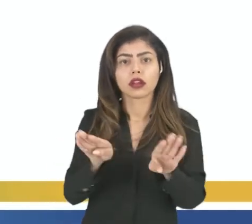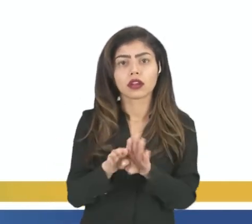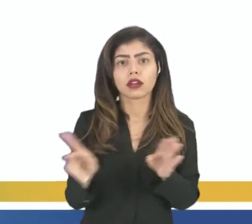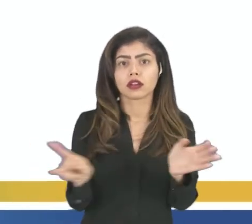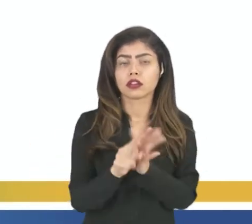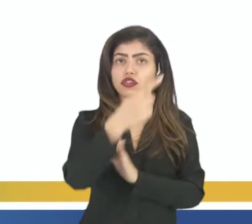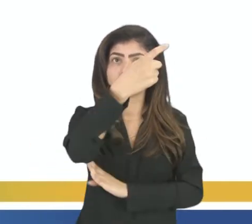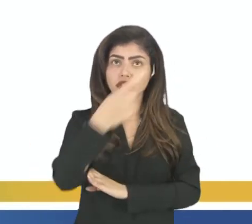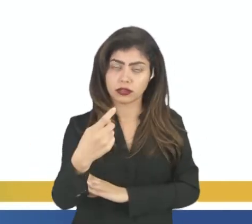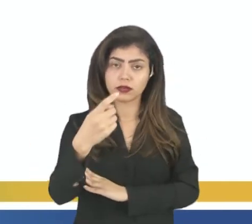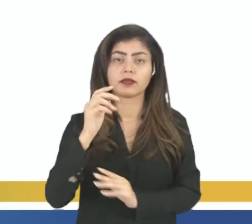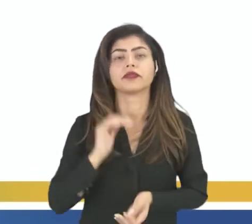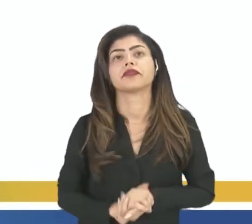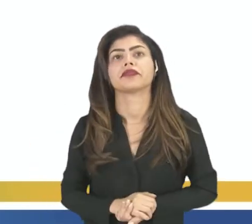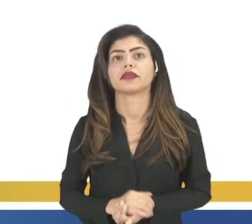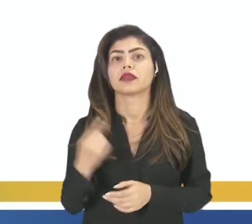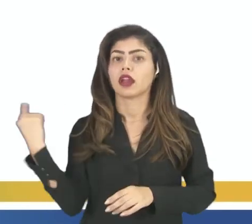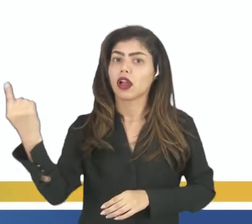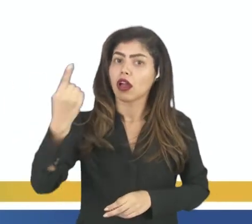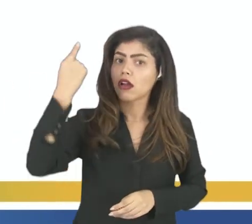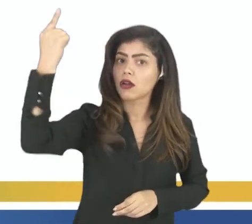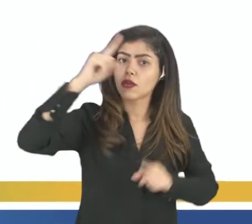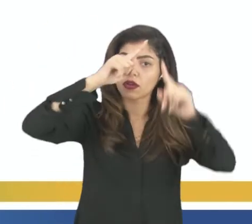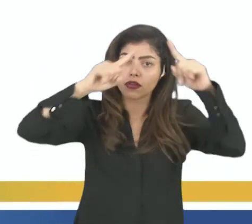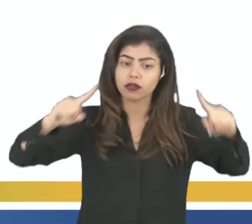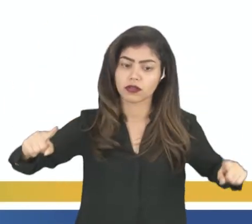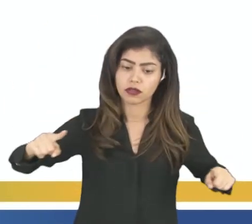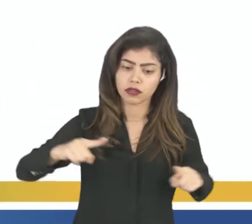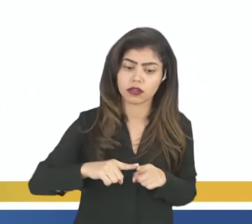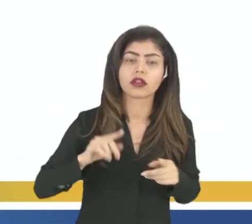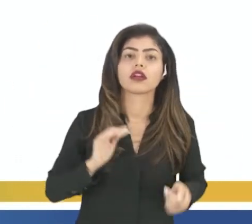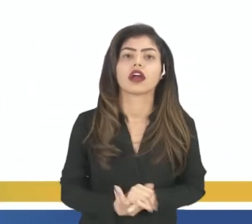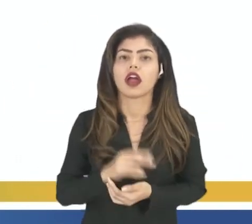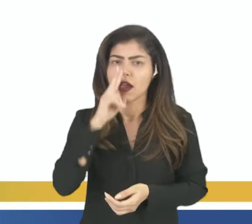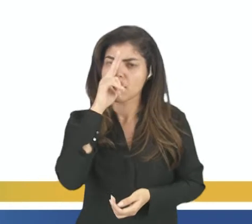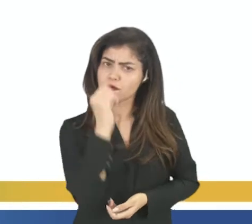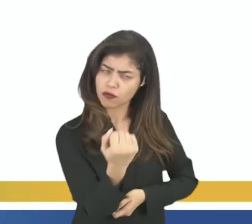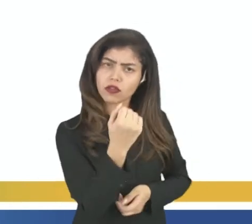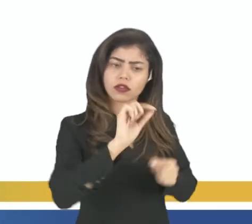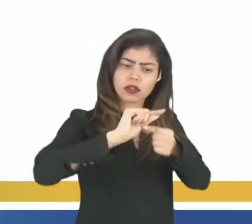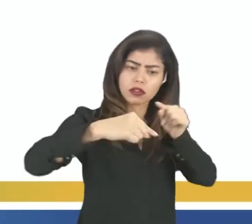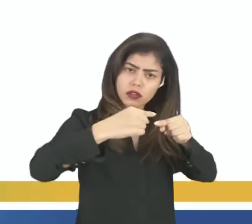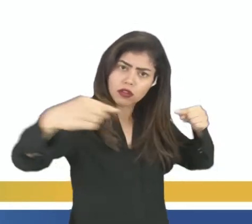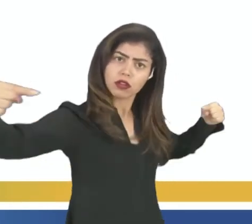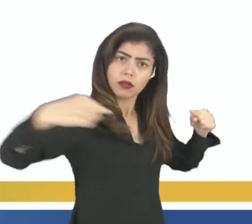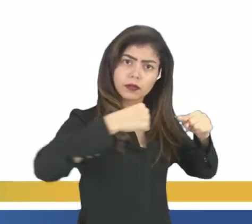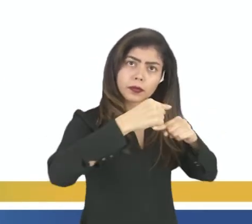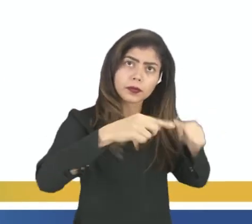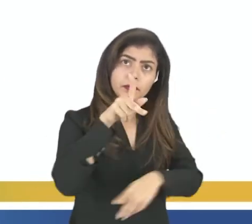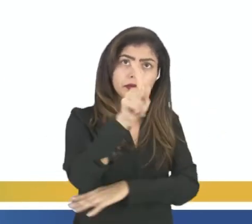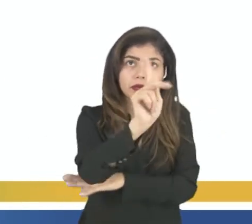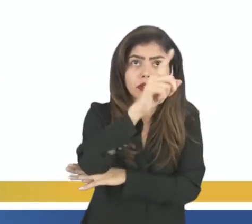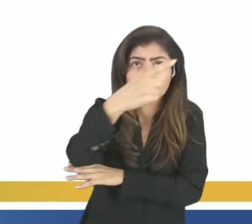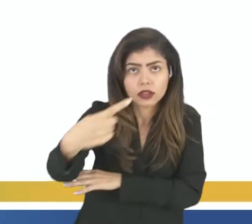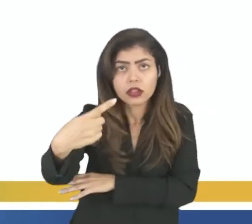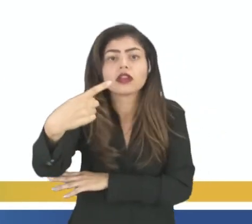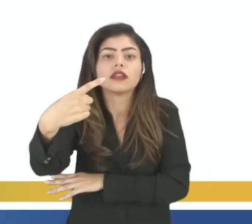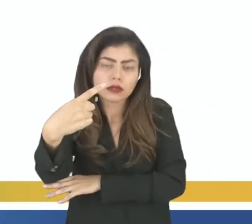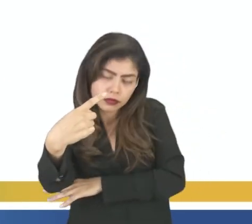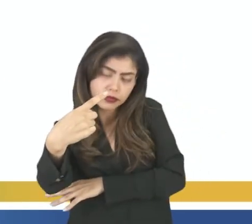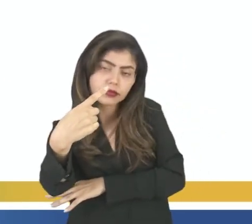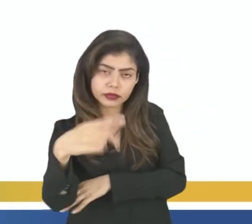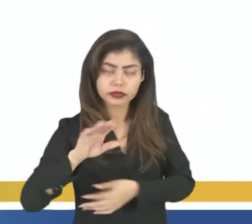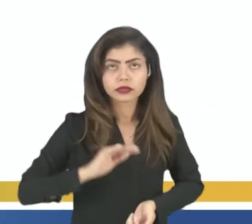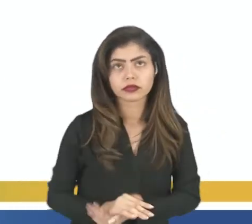x, x. A altura do triângulo é a força elástica, portanto, Kx, e dividido por 2, que